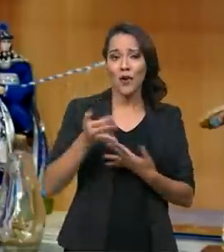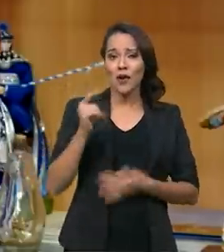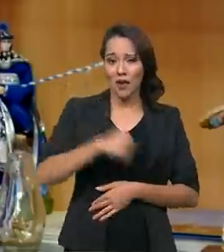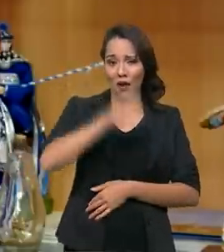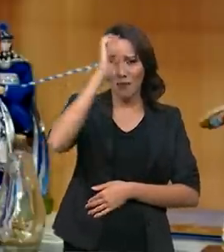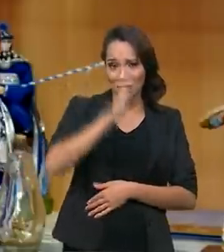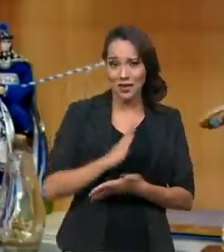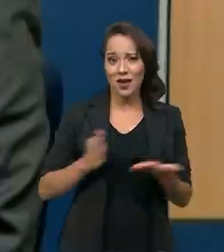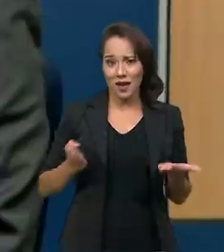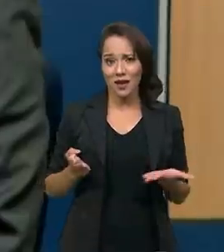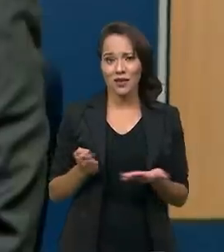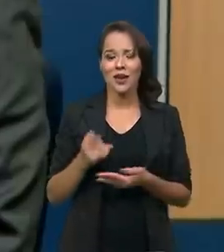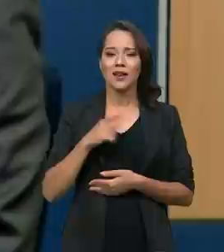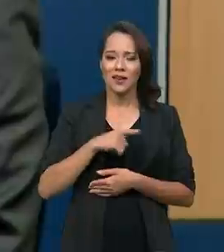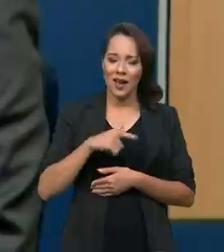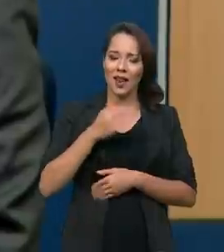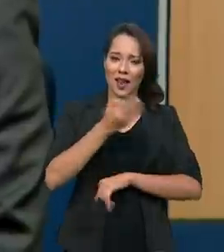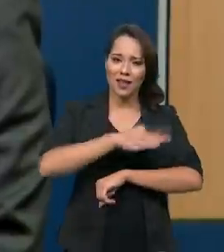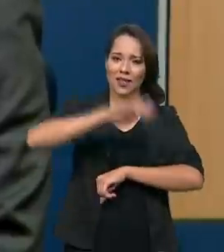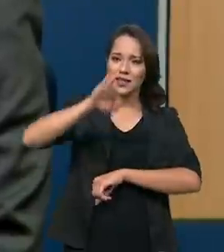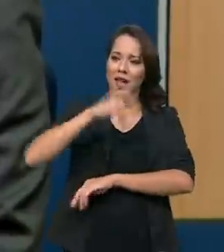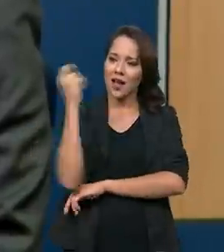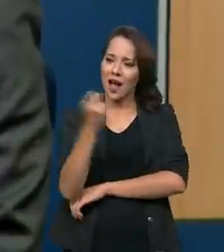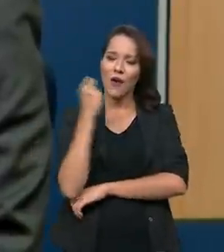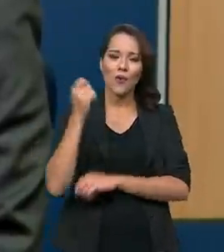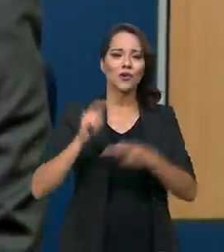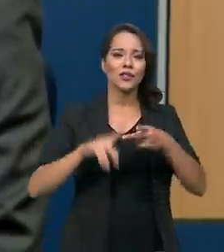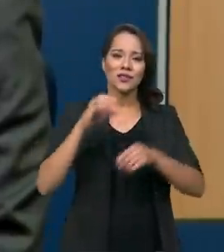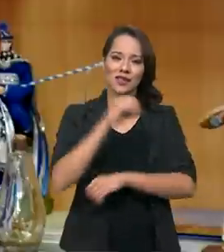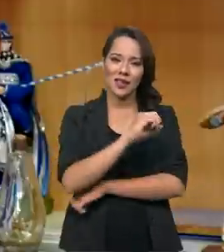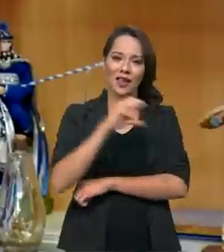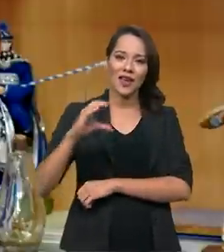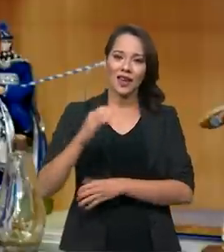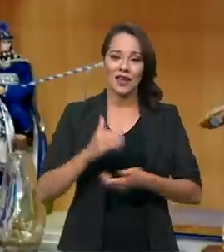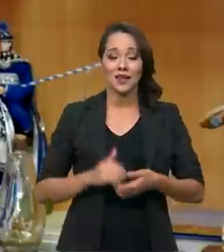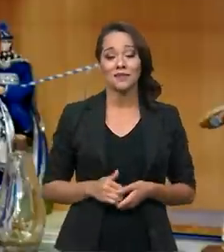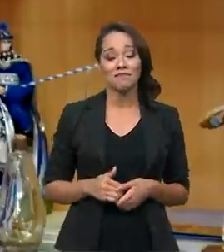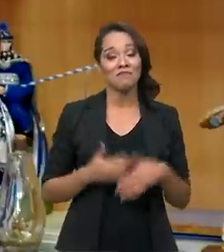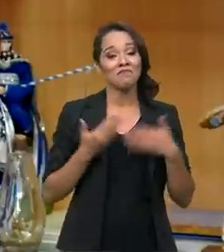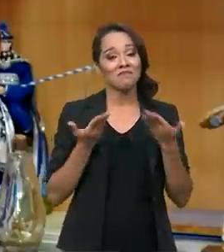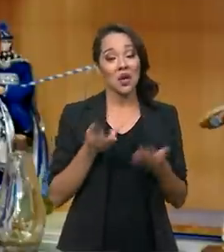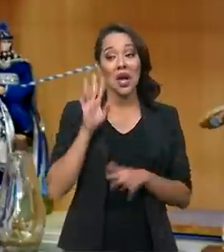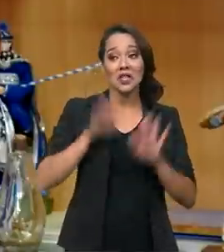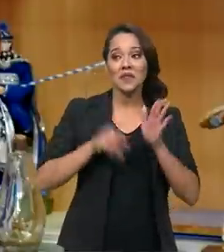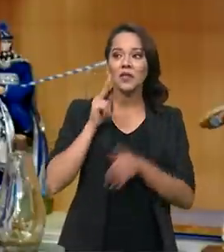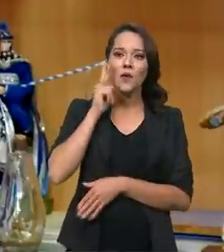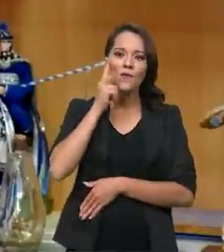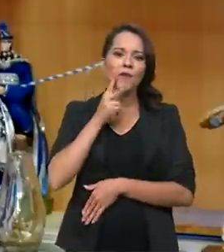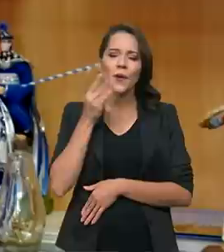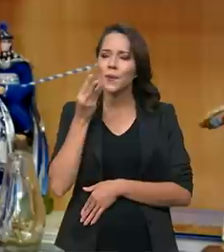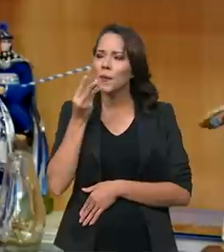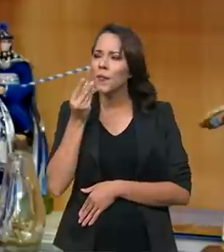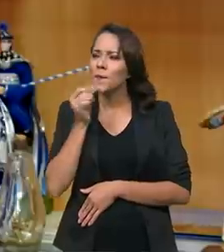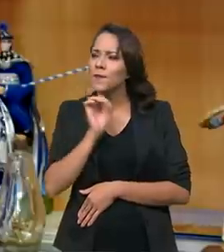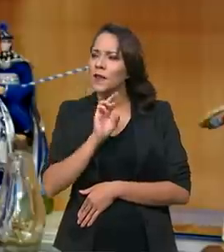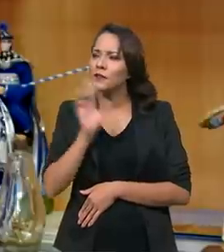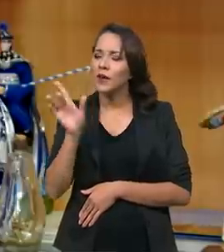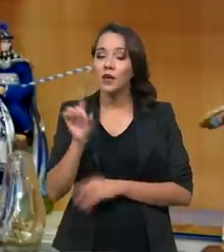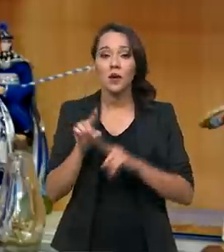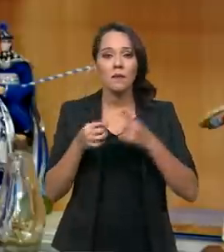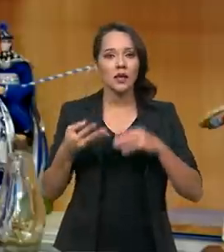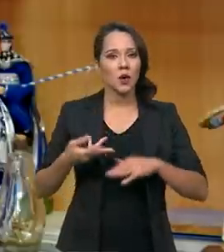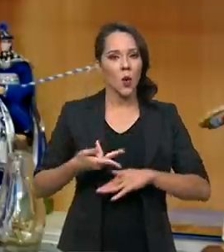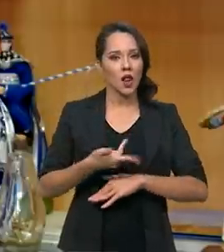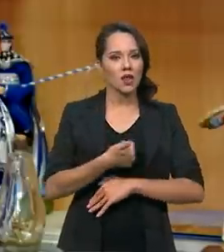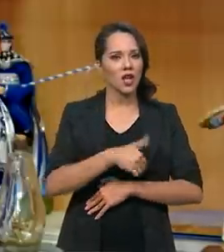os brasileiros que são da Serra Gaúcha e da Serra Catarinense então a gente Às vezes tem um vinho que tem um sabor diferente mas a mesma